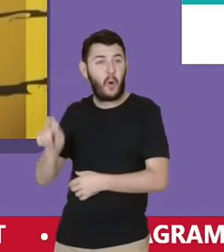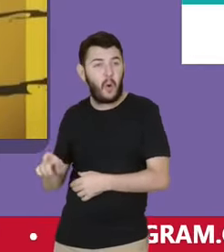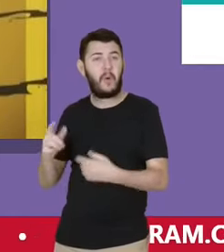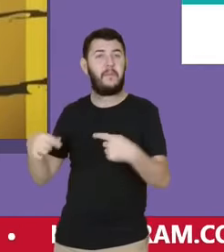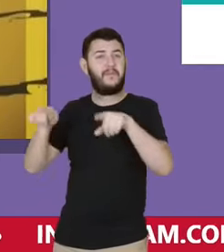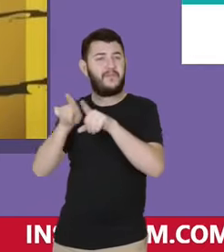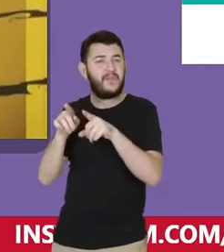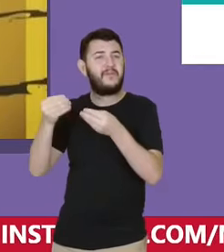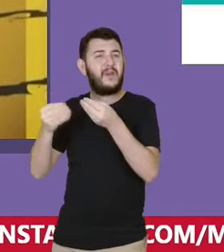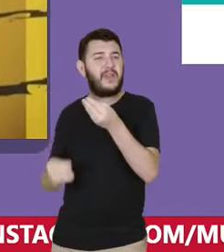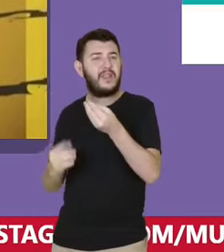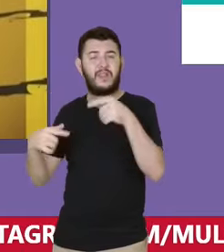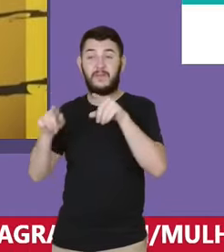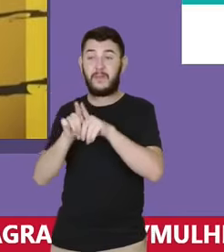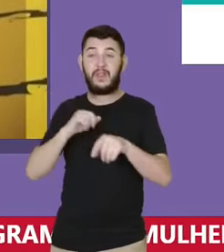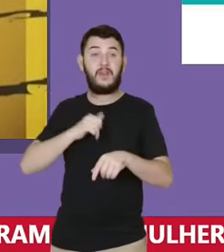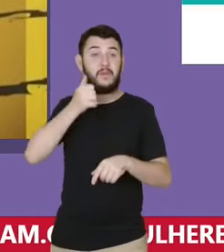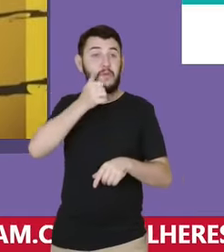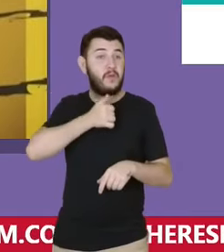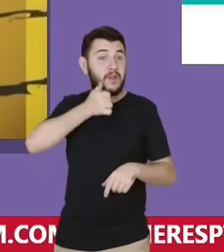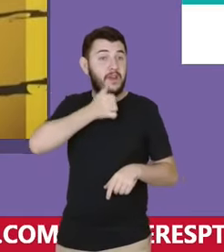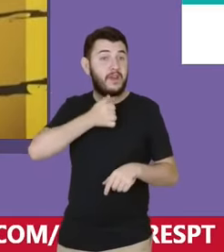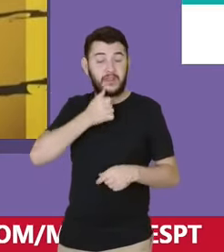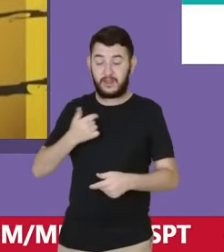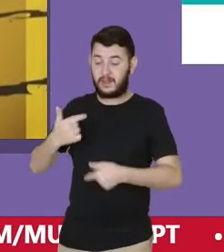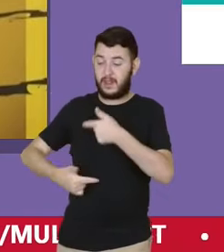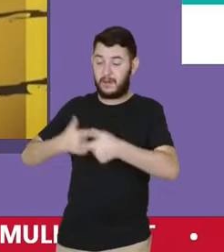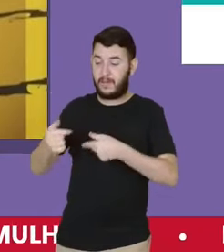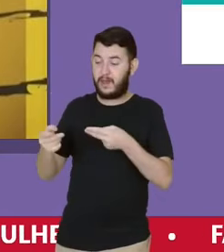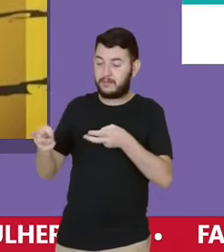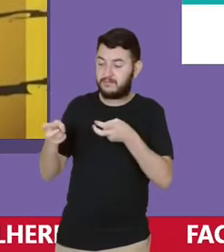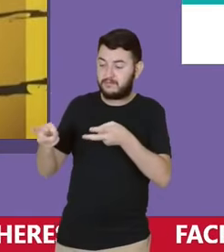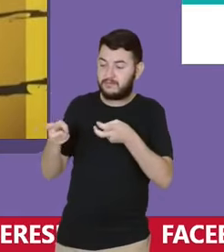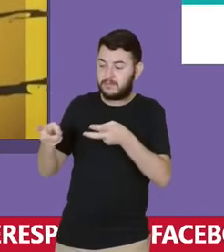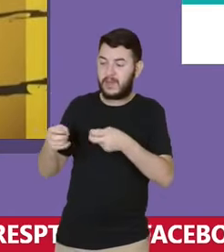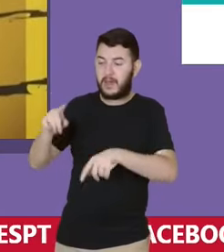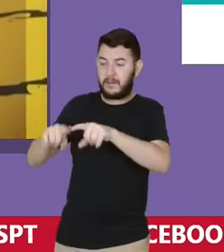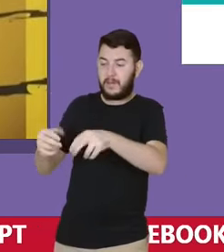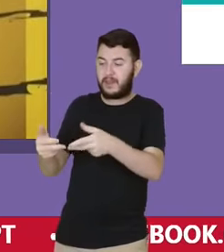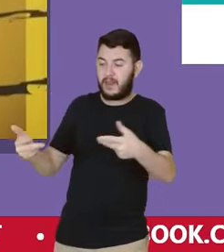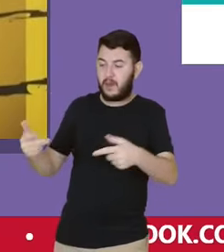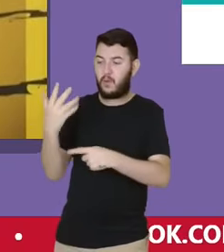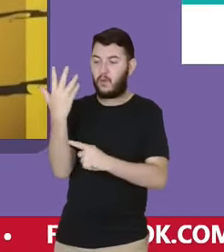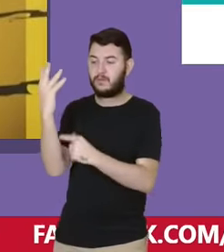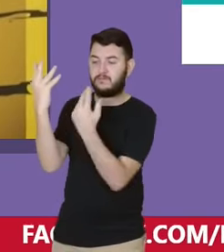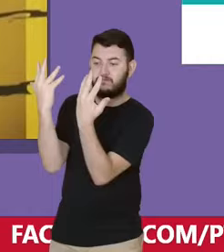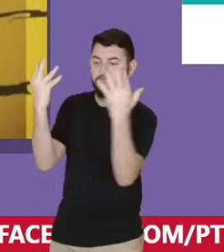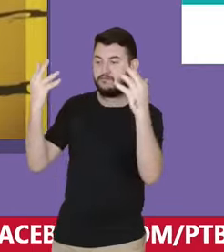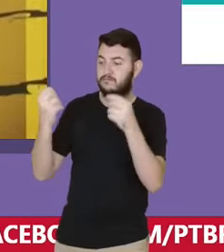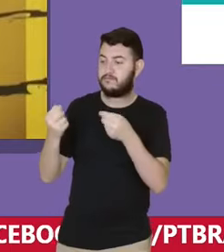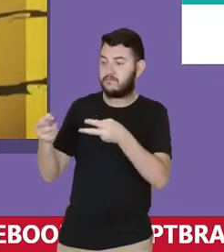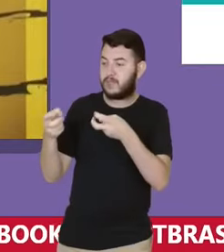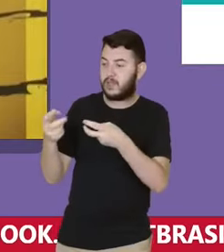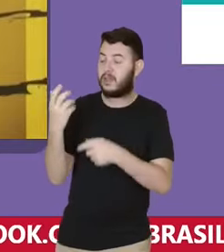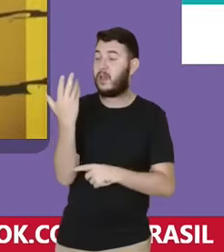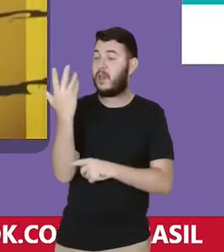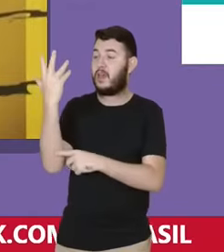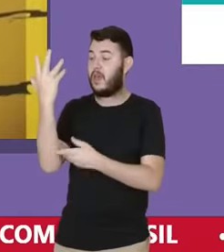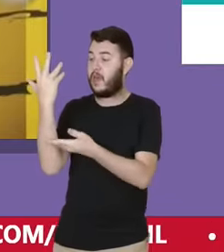as mulheres extrativistas, né? A gente tem a questão das reservas extrativistas também, não só o processo de titulação, mas